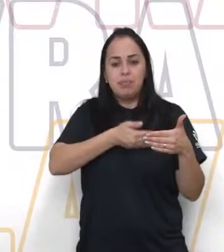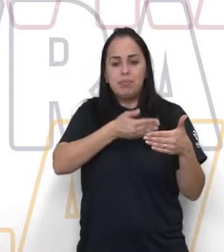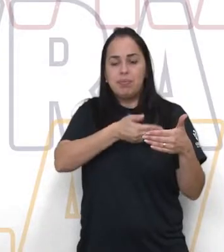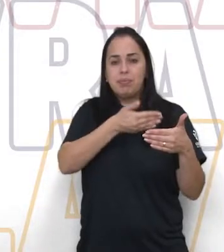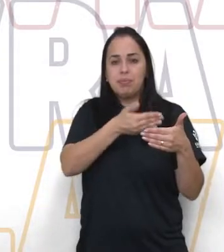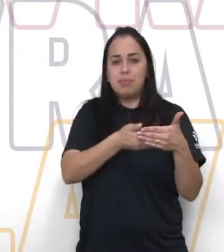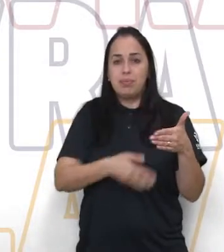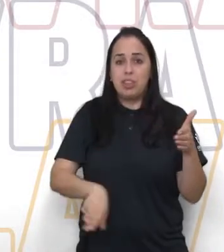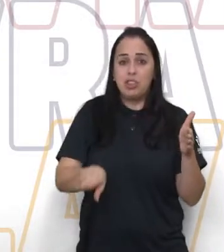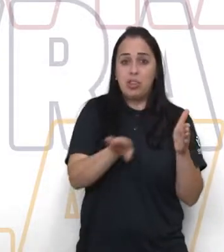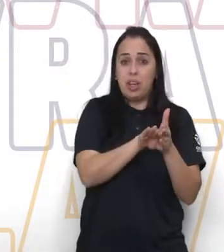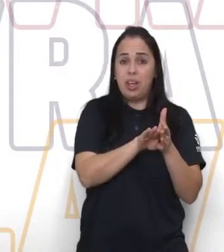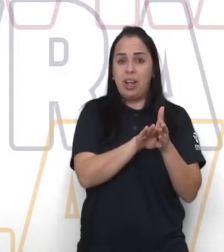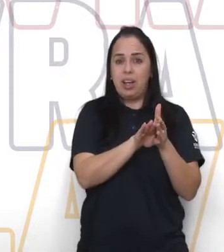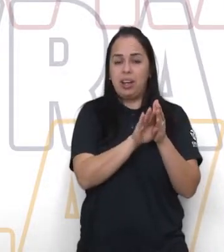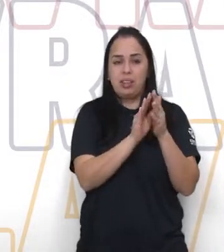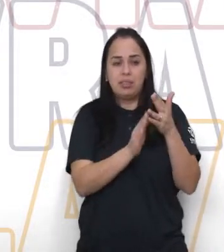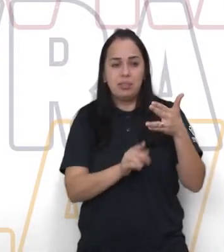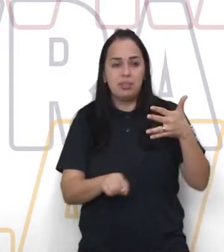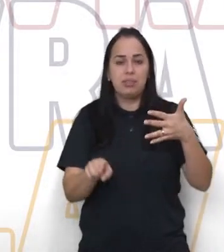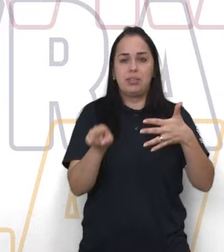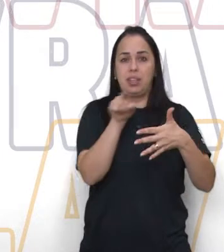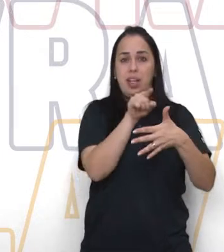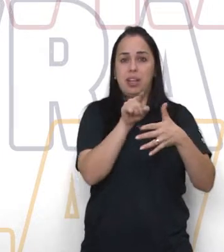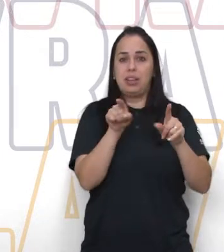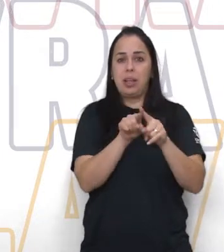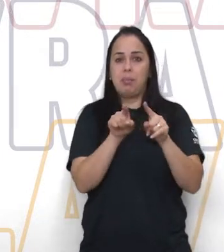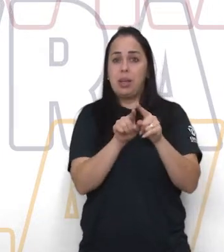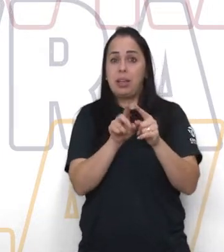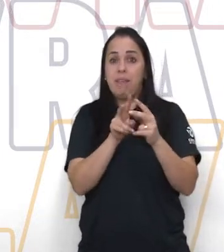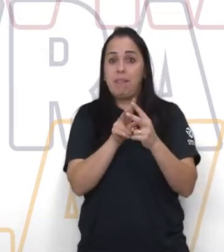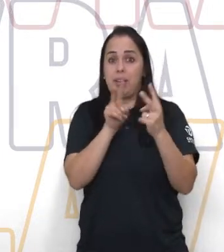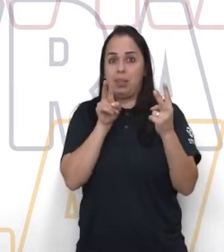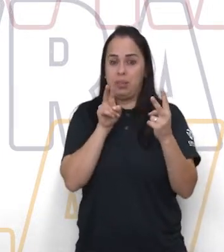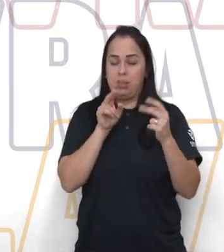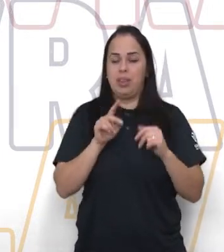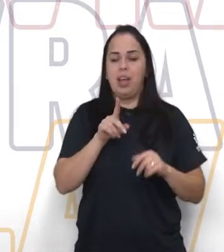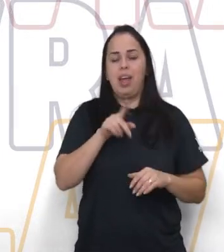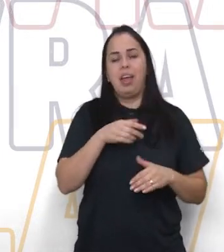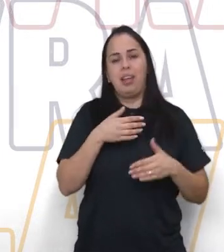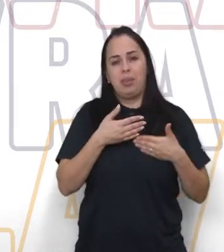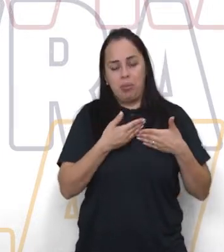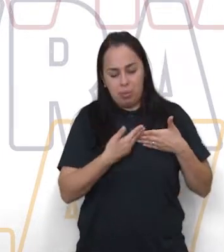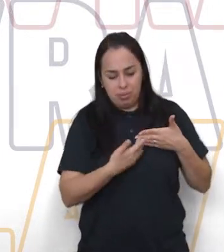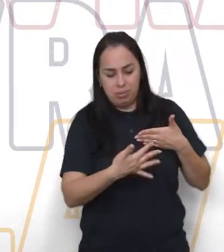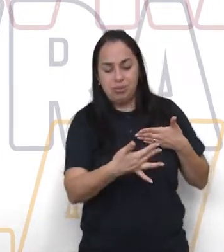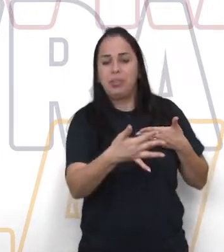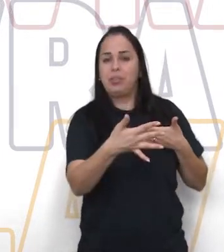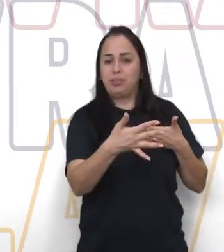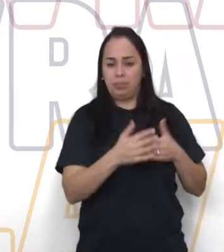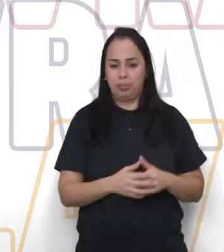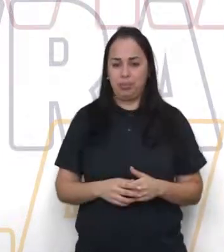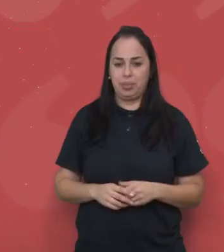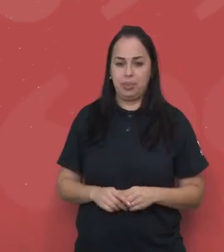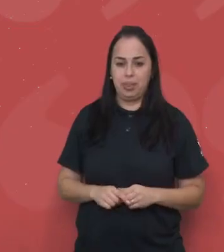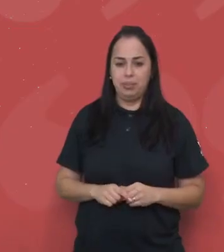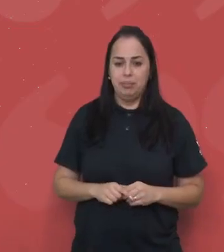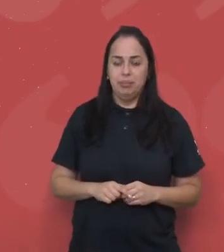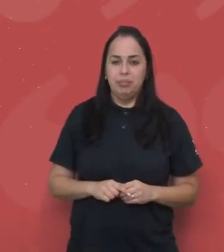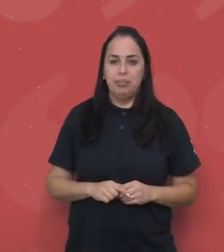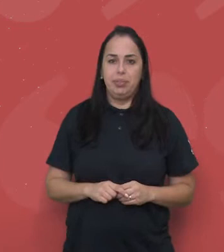seguir para gente chegar no topo da digitalização completa Então tem um caminho longo a percorrer